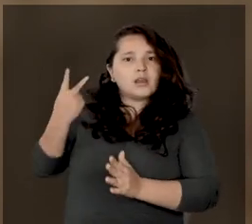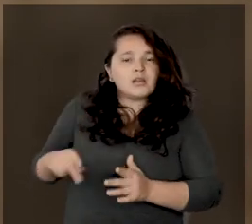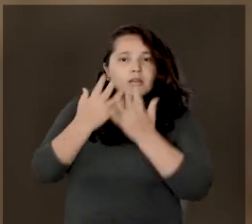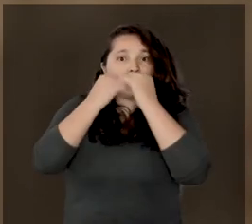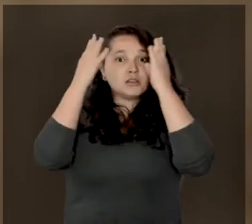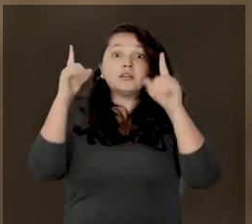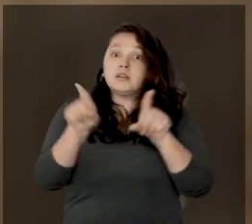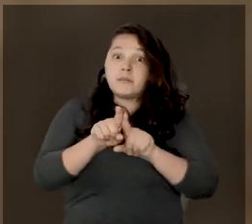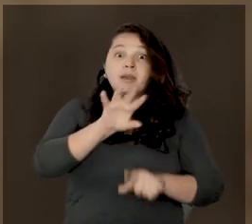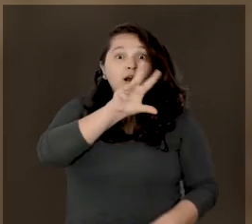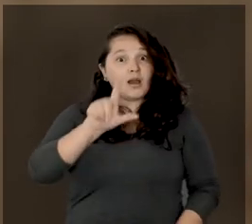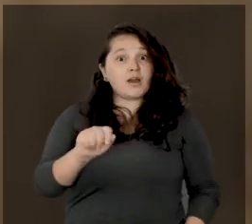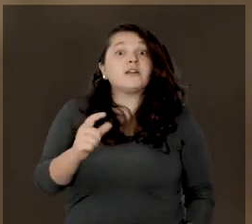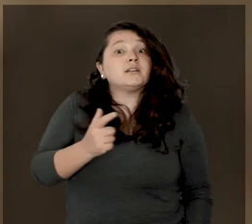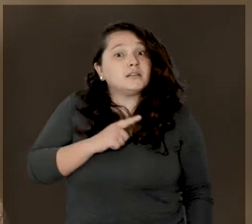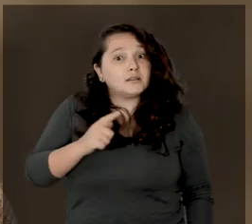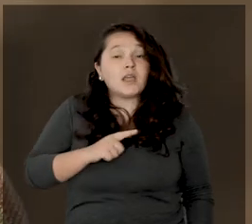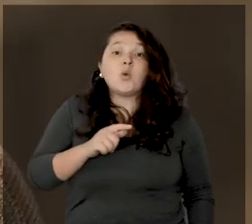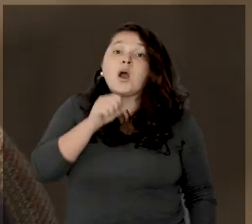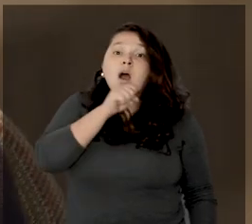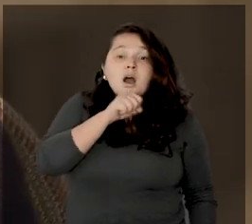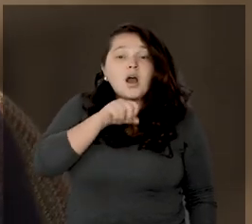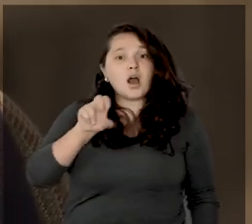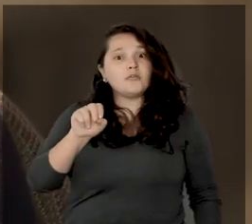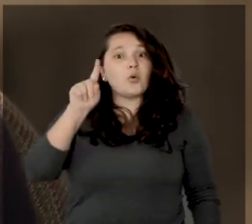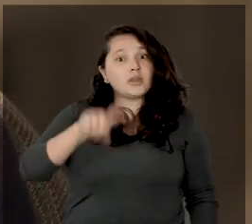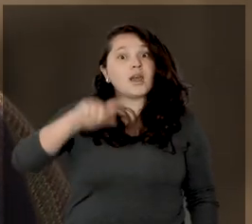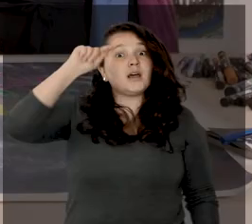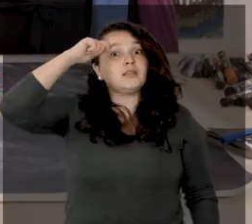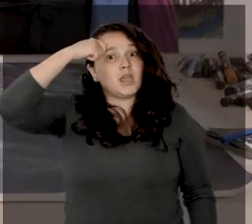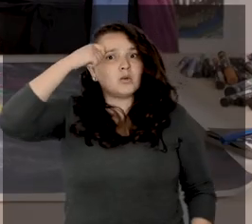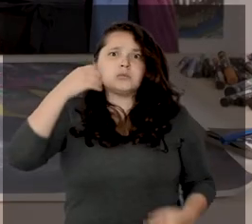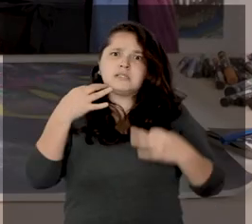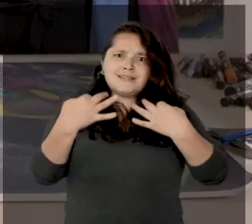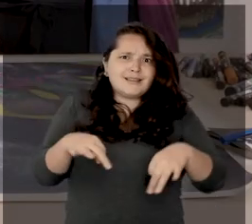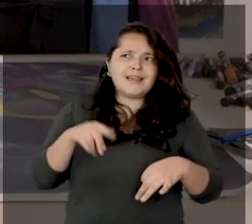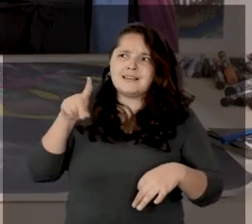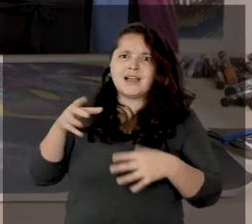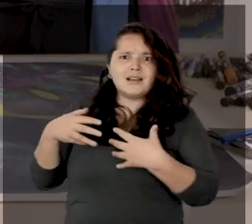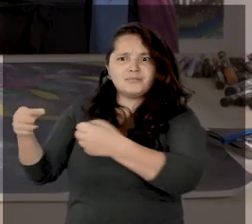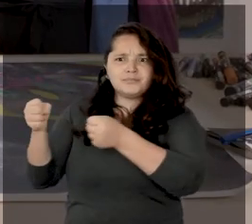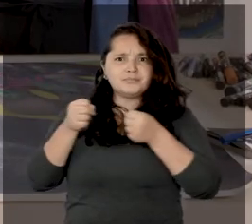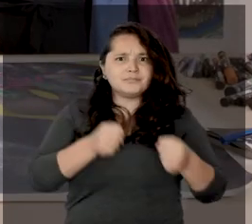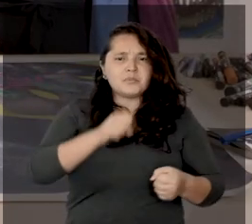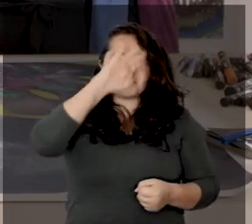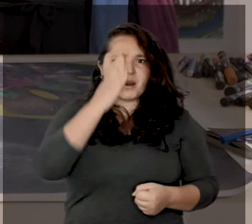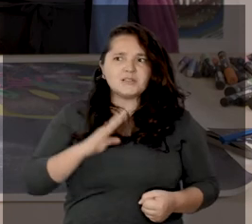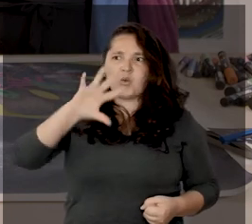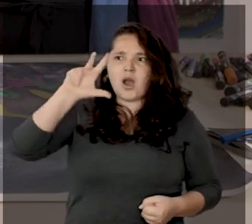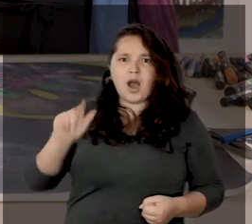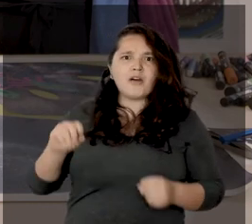né? Eu tenho um avô que era negro, retinto, que com certeza veio da África e tal. Mas isso não engessa,